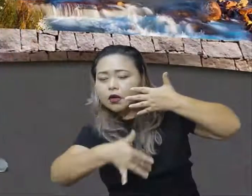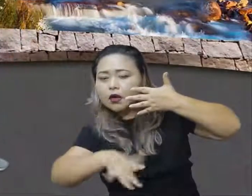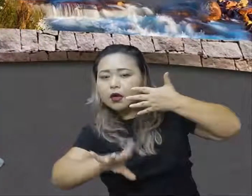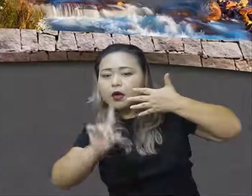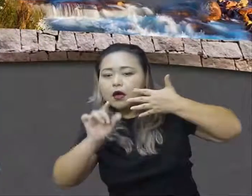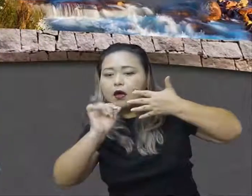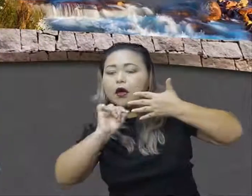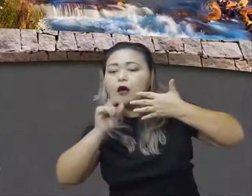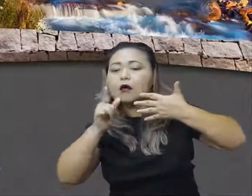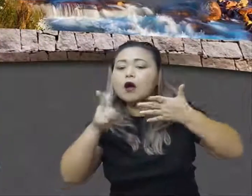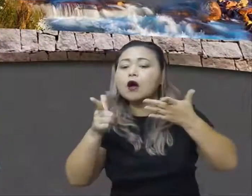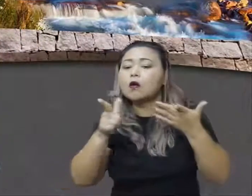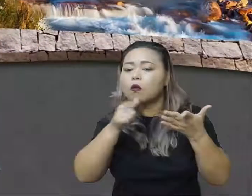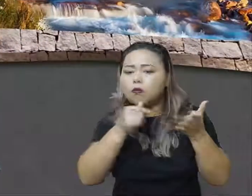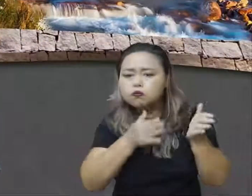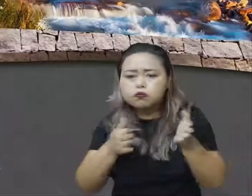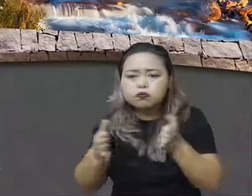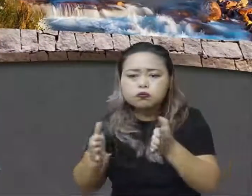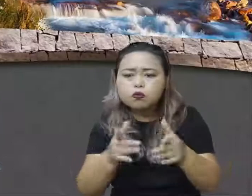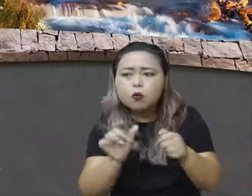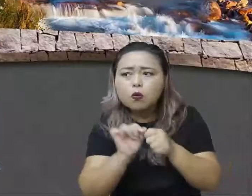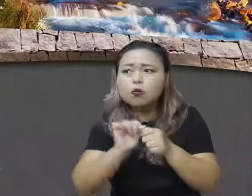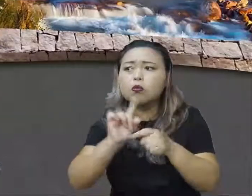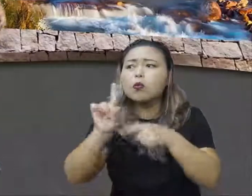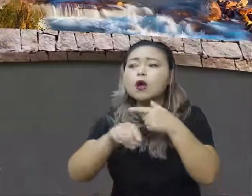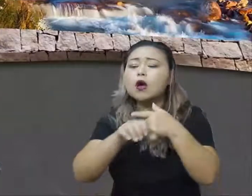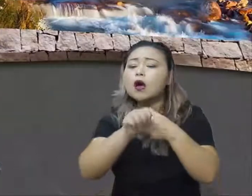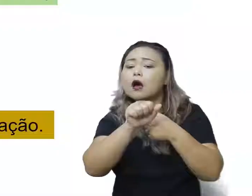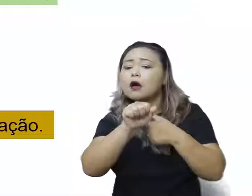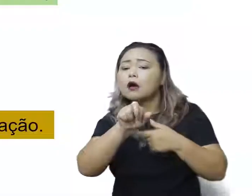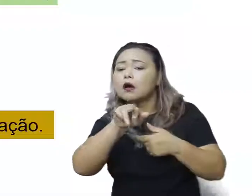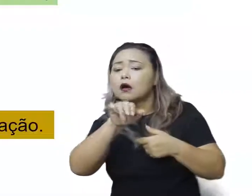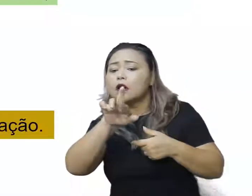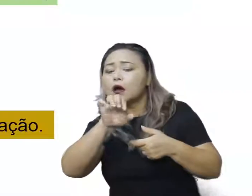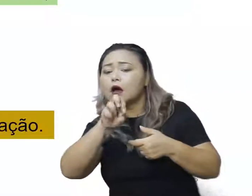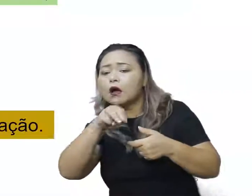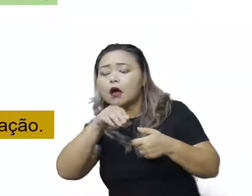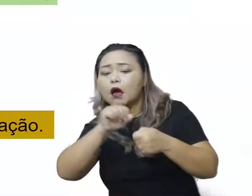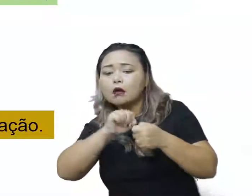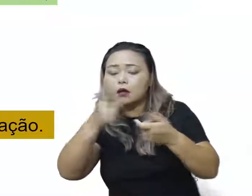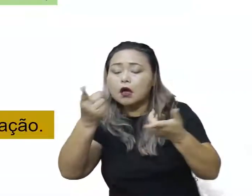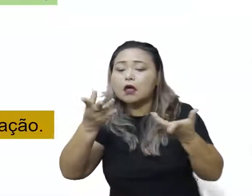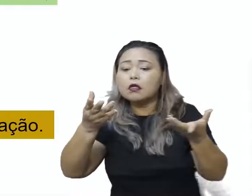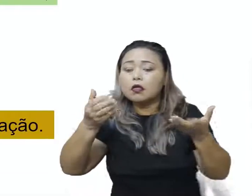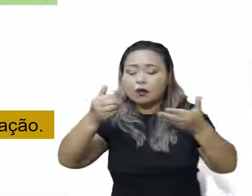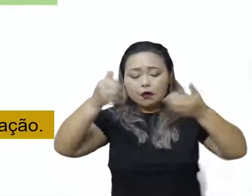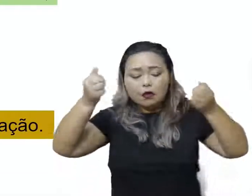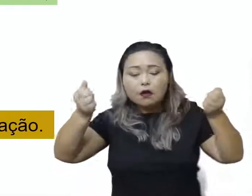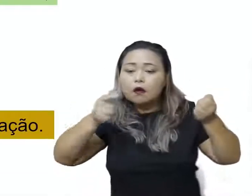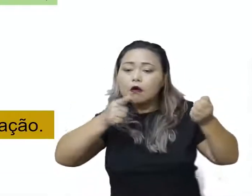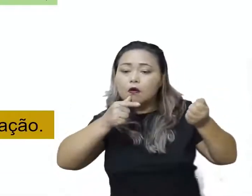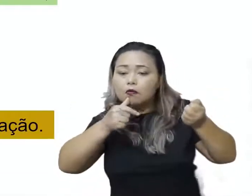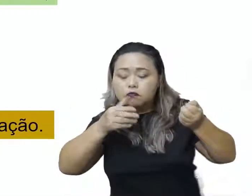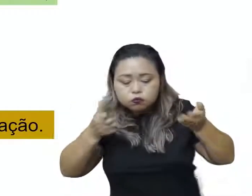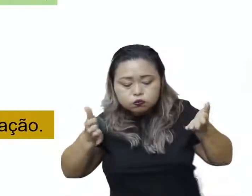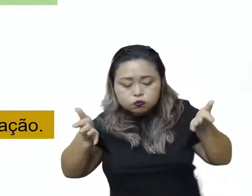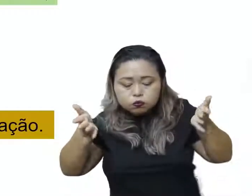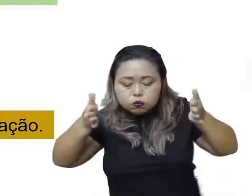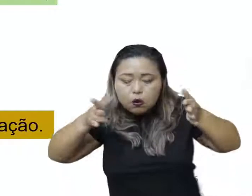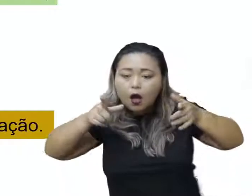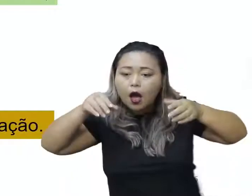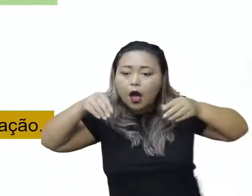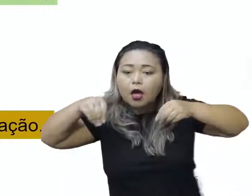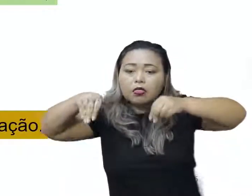Assoreamento dos rios. E o que é assoreamento dos rios? É o rio sendo aterrado. E aí vai